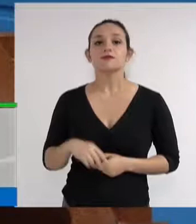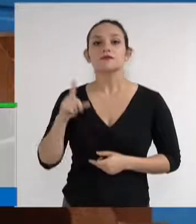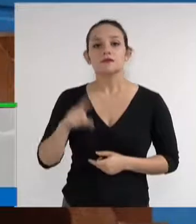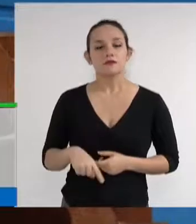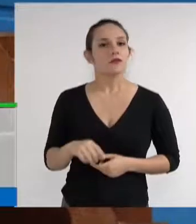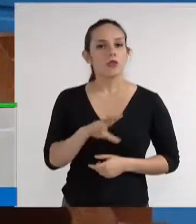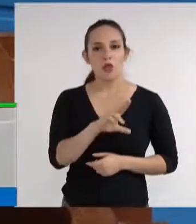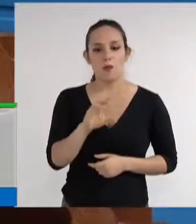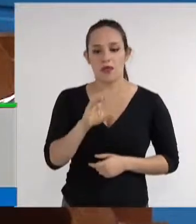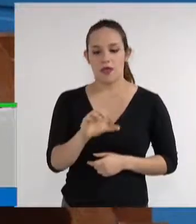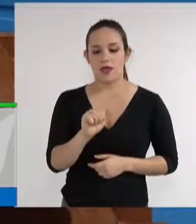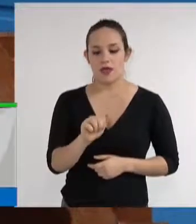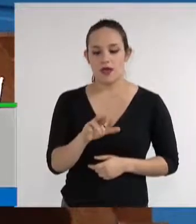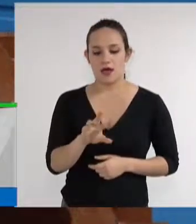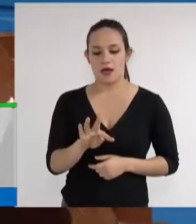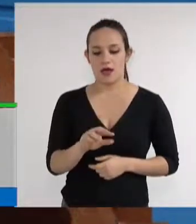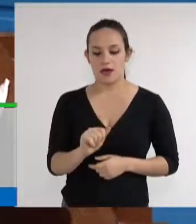povo,